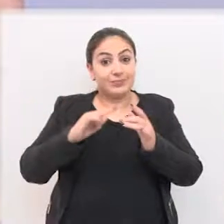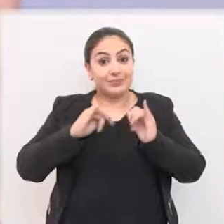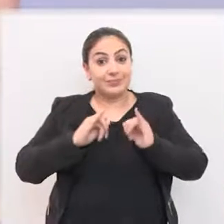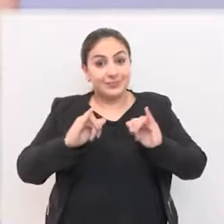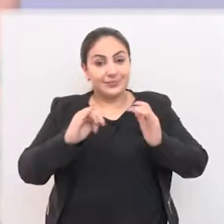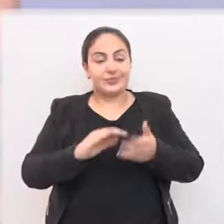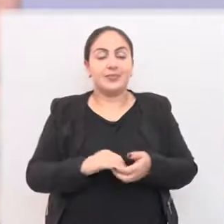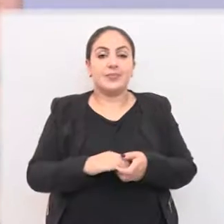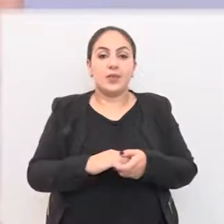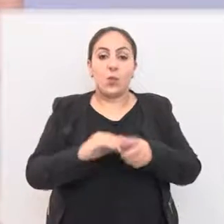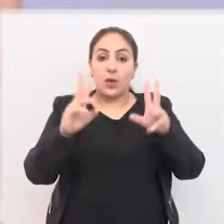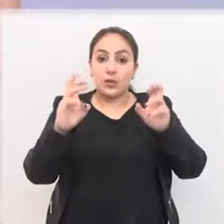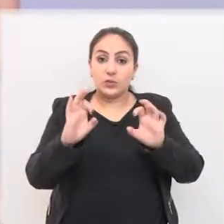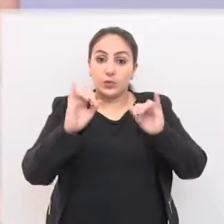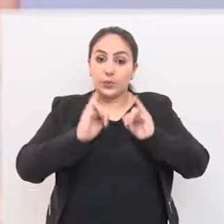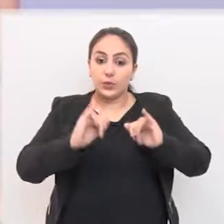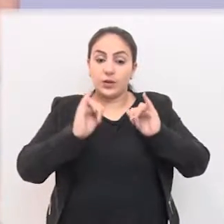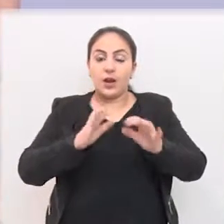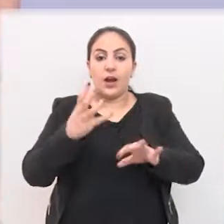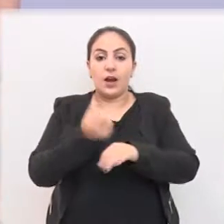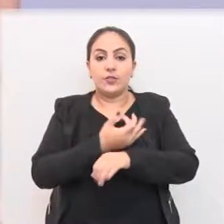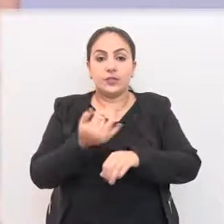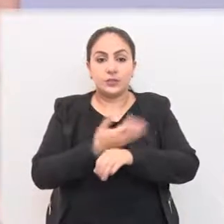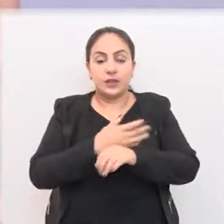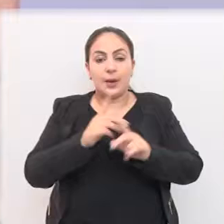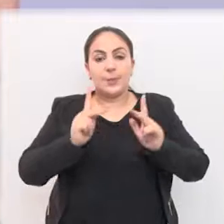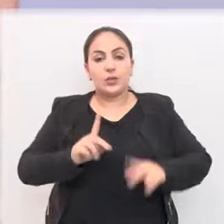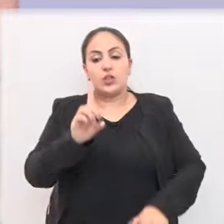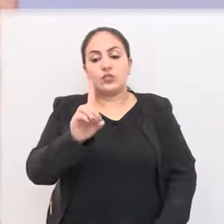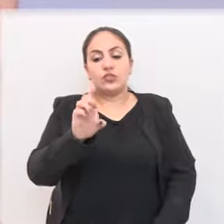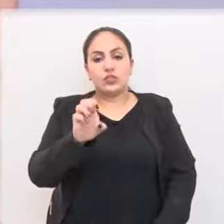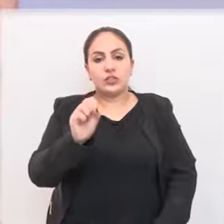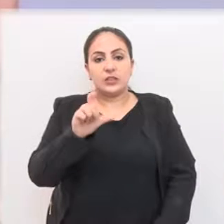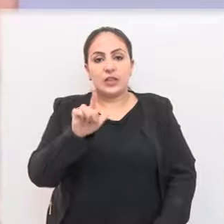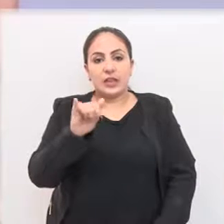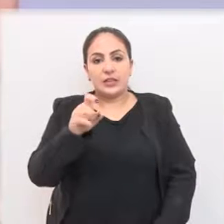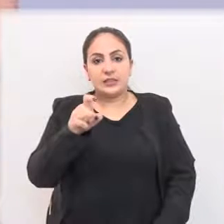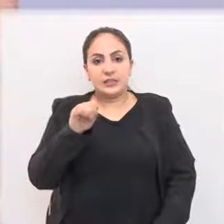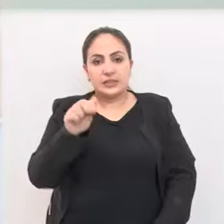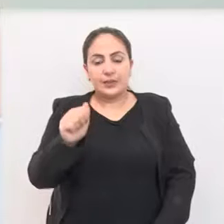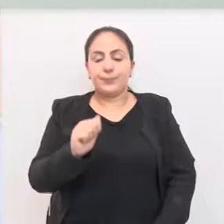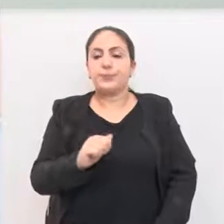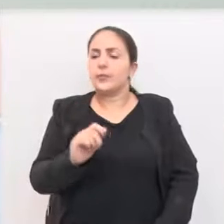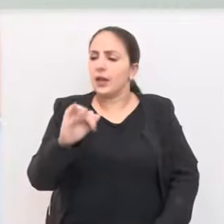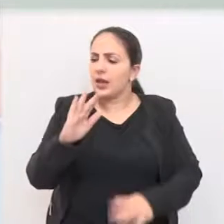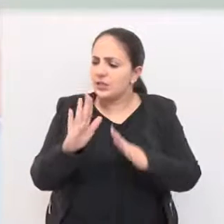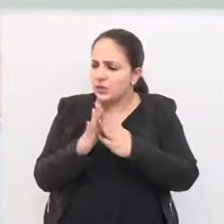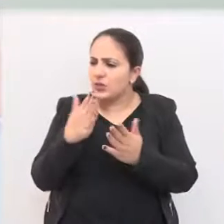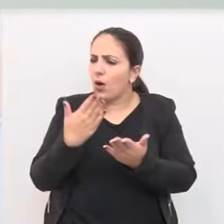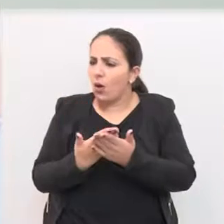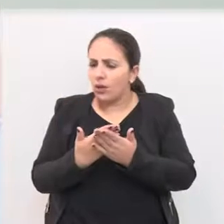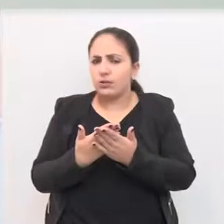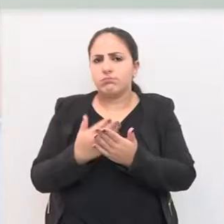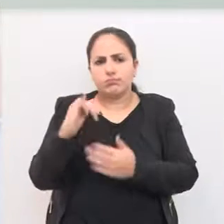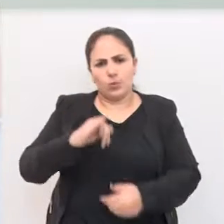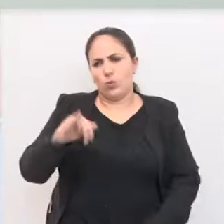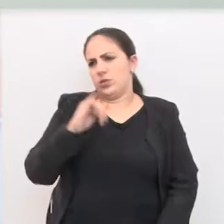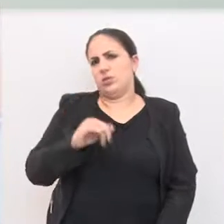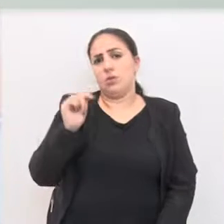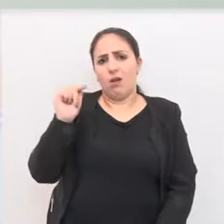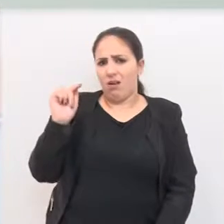ar ainda hoje. A pauta do programa é a alfabetização para disléxicos. A escola é